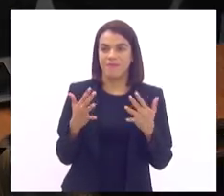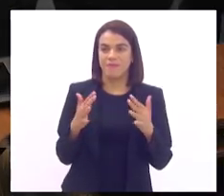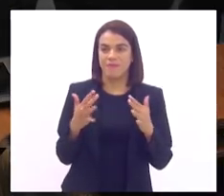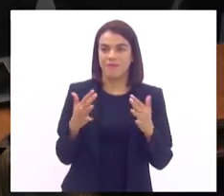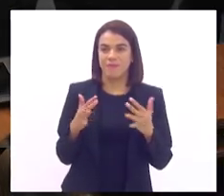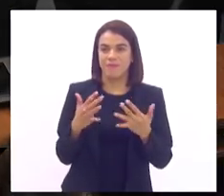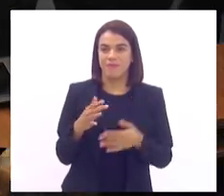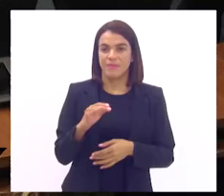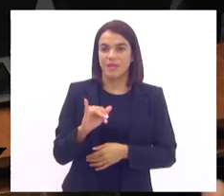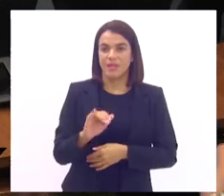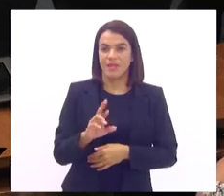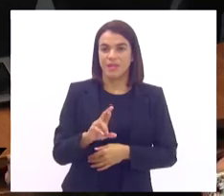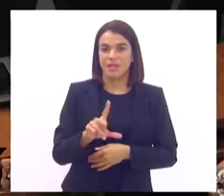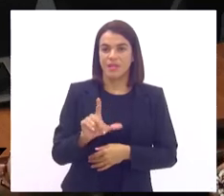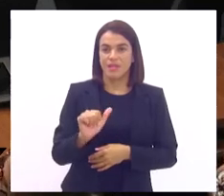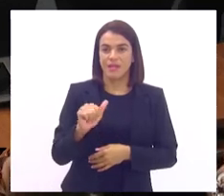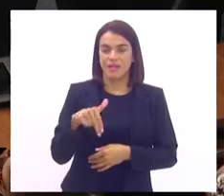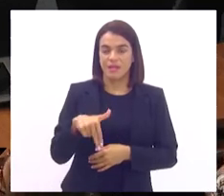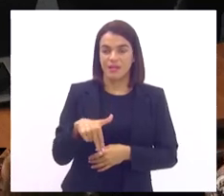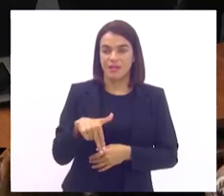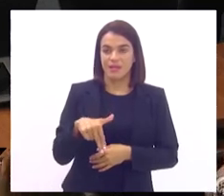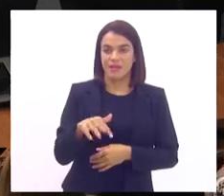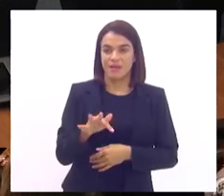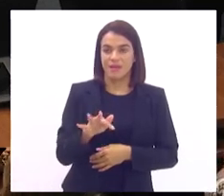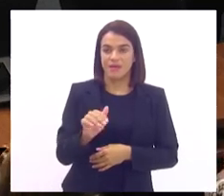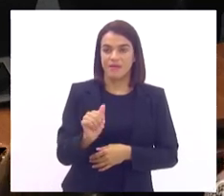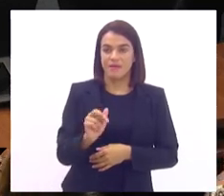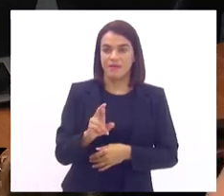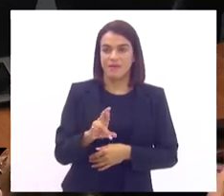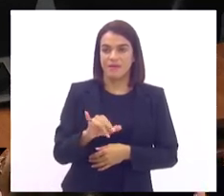Ilan Rodrigues de Faria Hands.